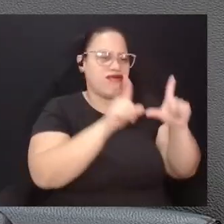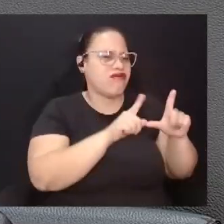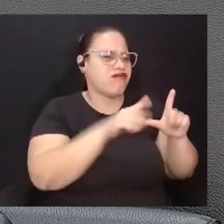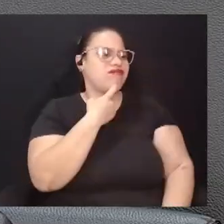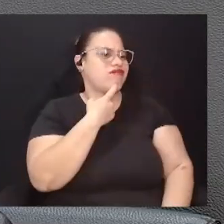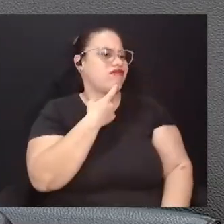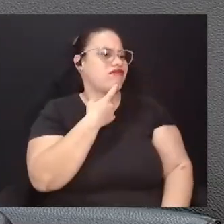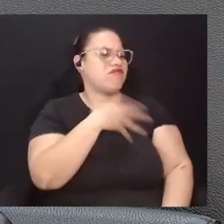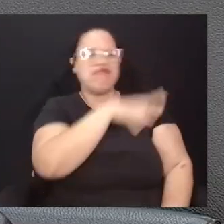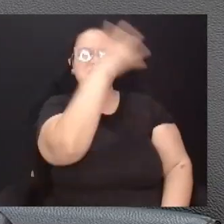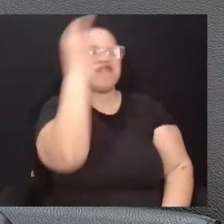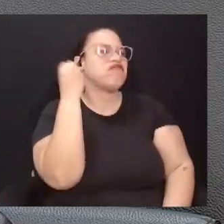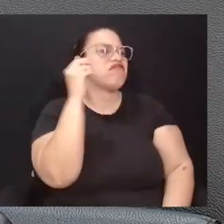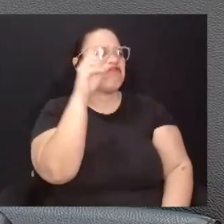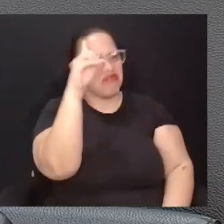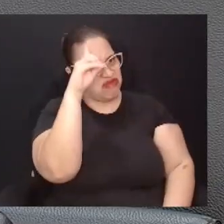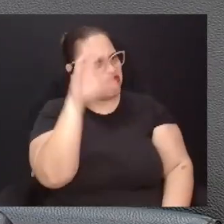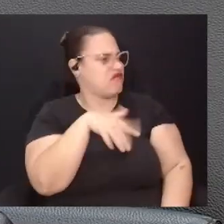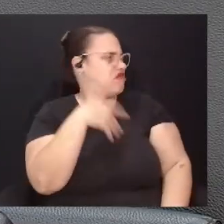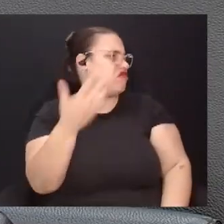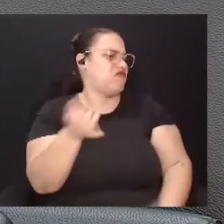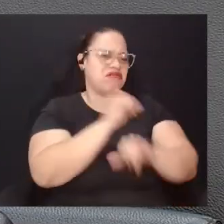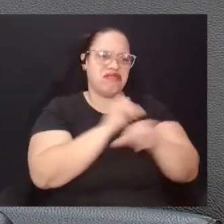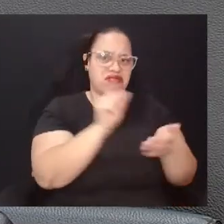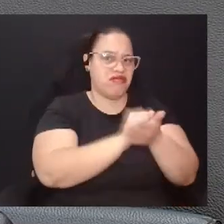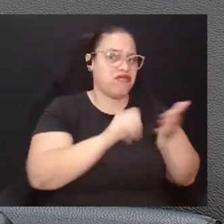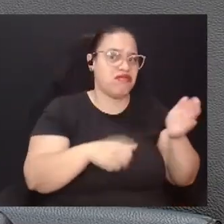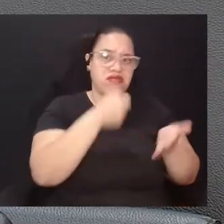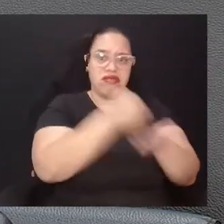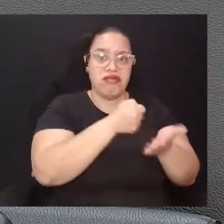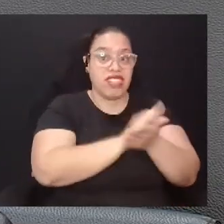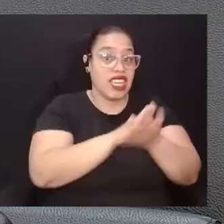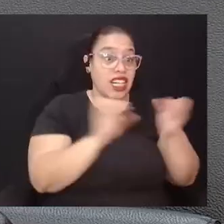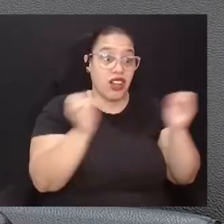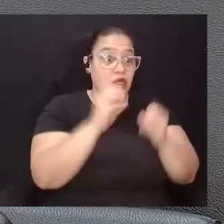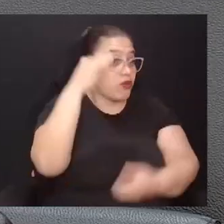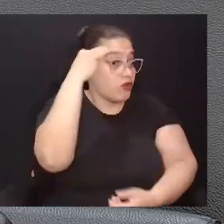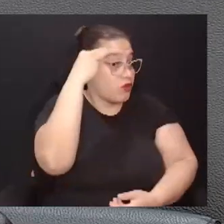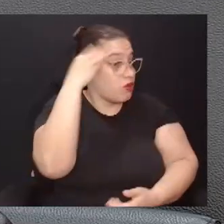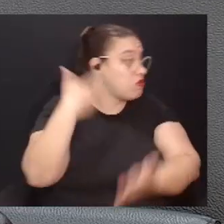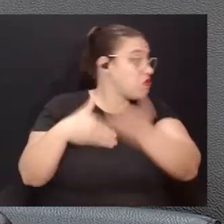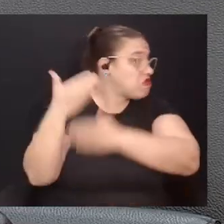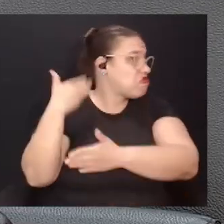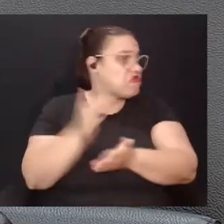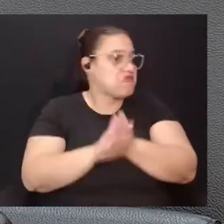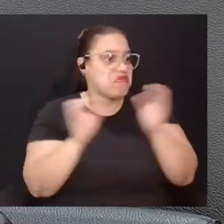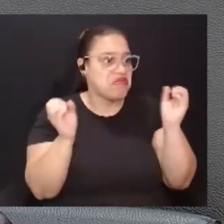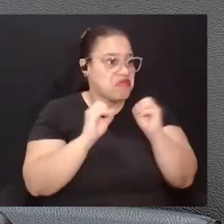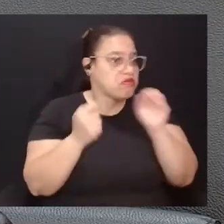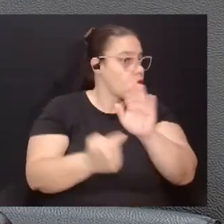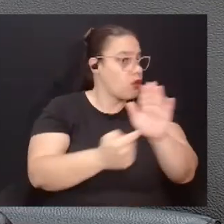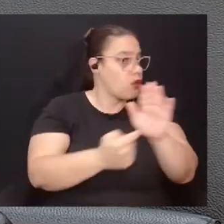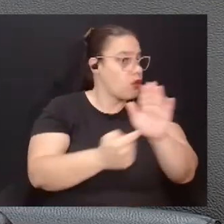na cidade praticamente em branco. A gente não tem um dia dedicado de atividade, de atuação, dessa memória, desse resgate, né? A gente não